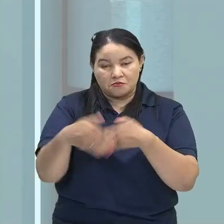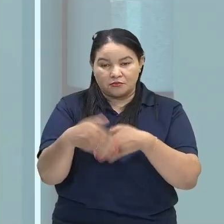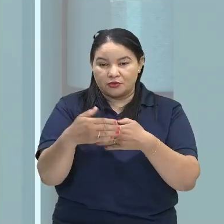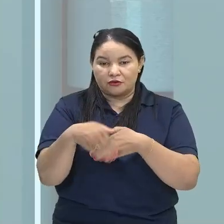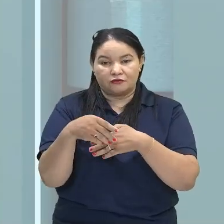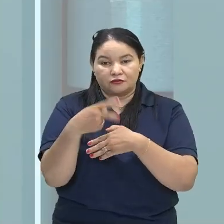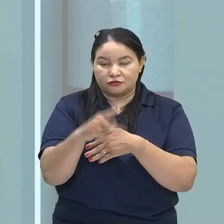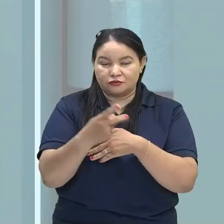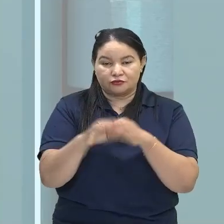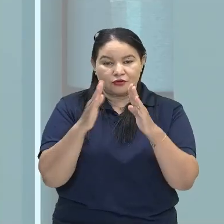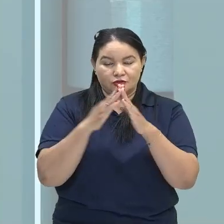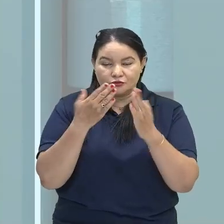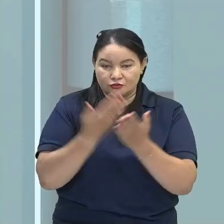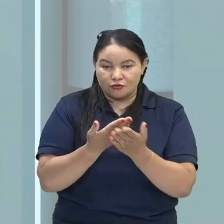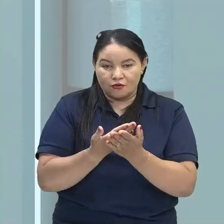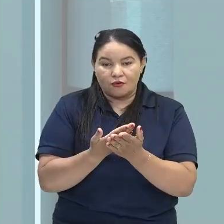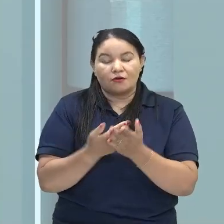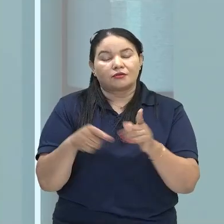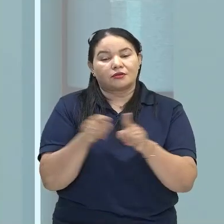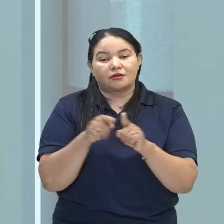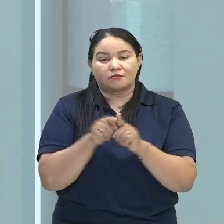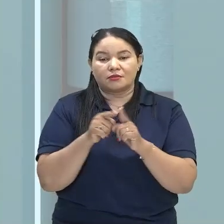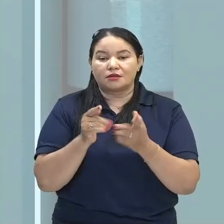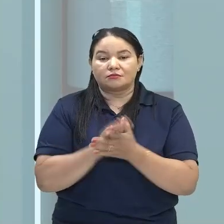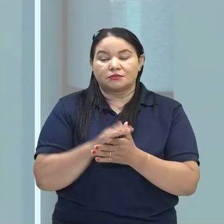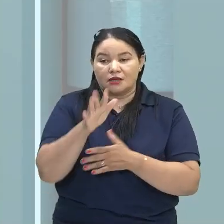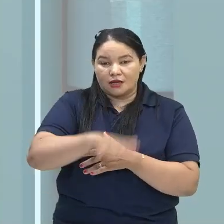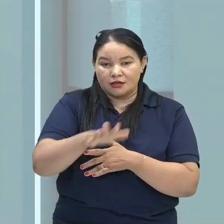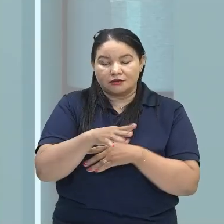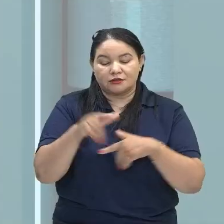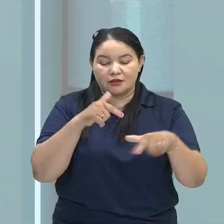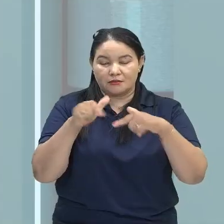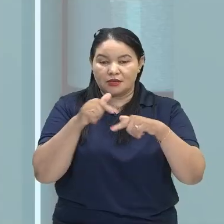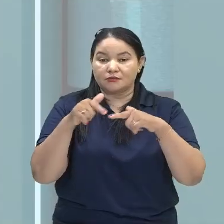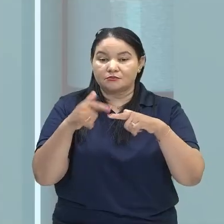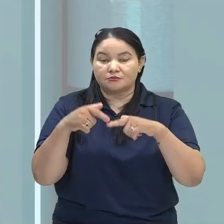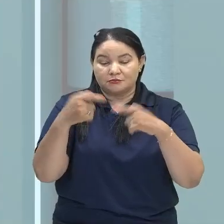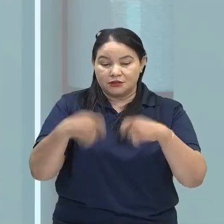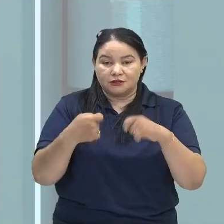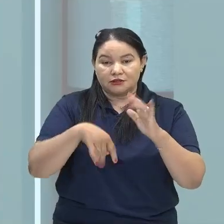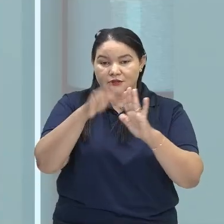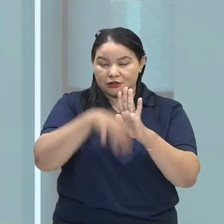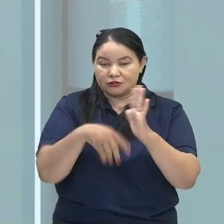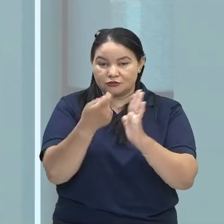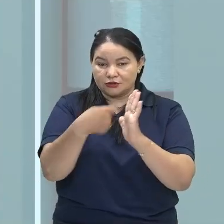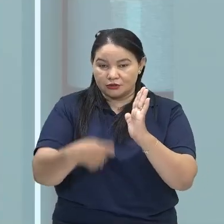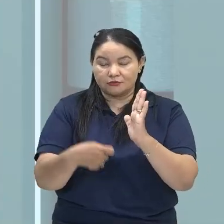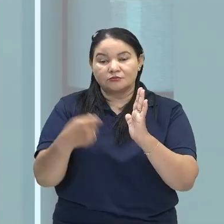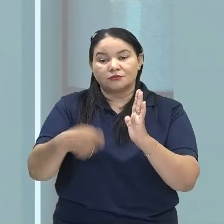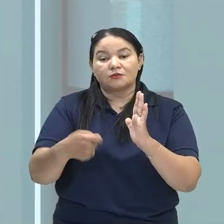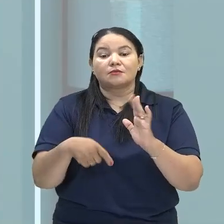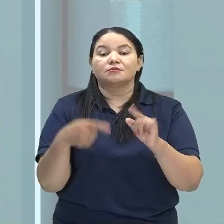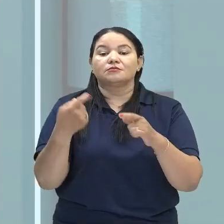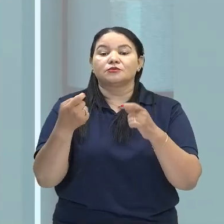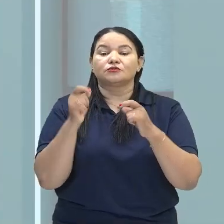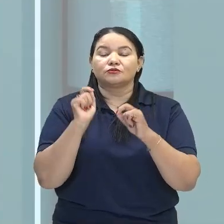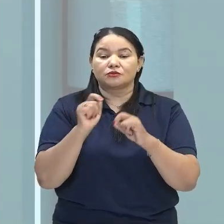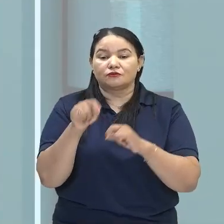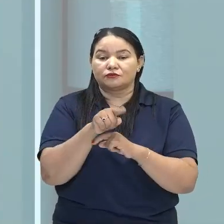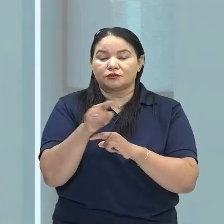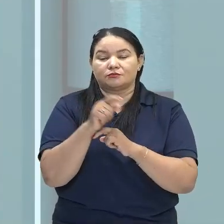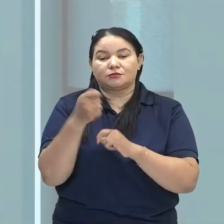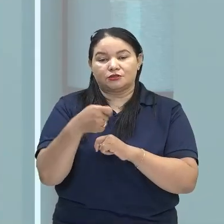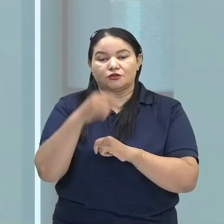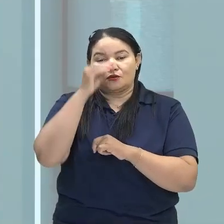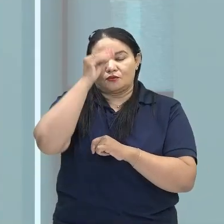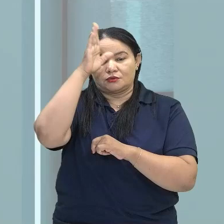sua escola, percebo que no mundo do trabalho também, quando você precisa escrever um texto, é exigido de você o conhecimento